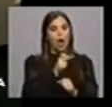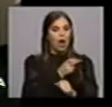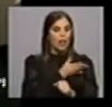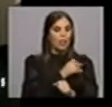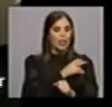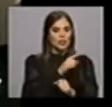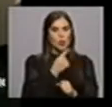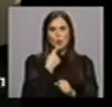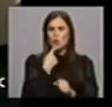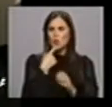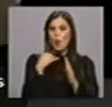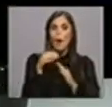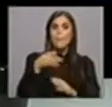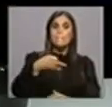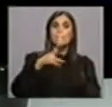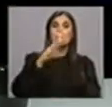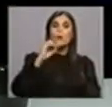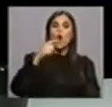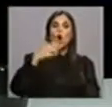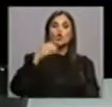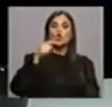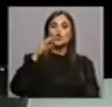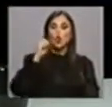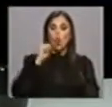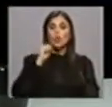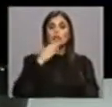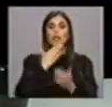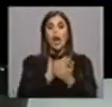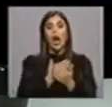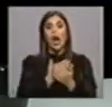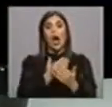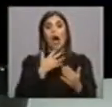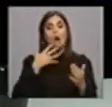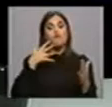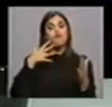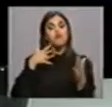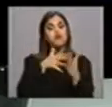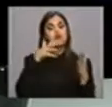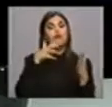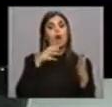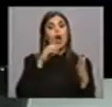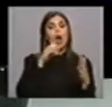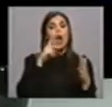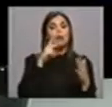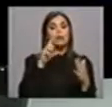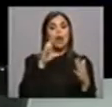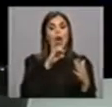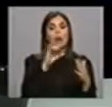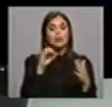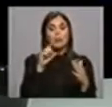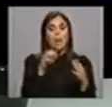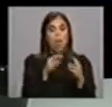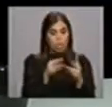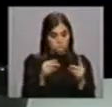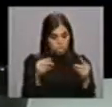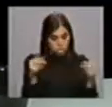prótons, extremamente acelerados, batem precisamente no cálcio e no alumínio, na constituição original deste mineral, e desfazem, no